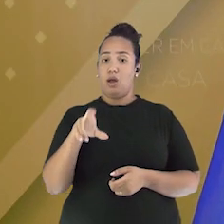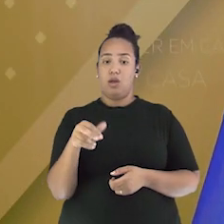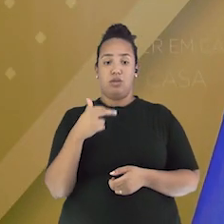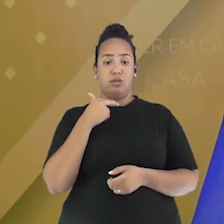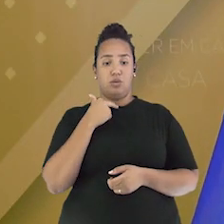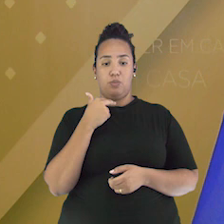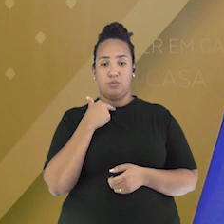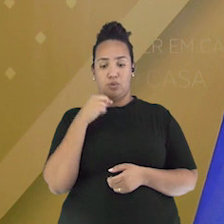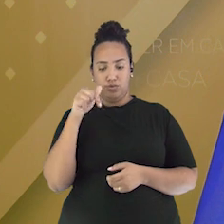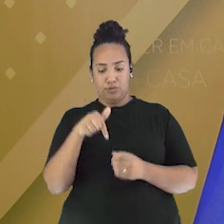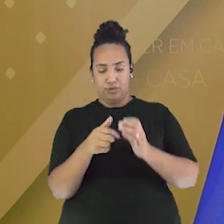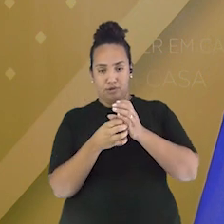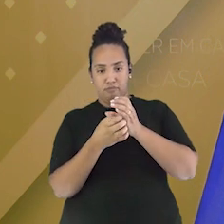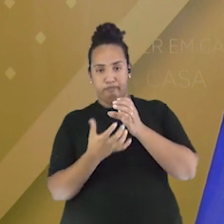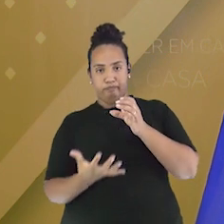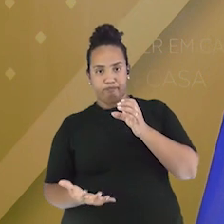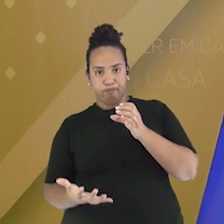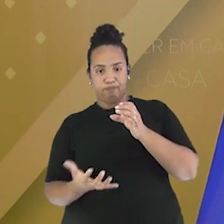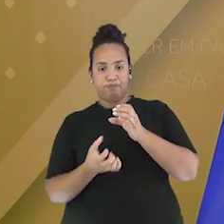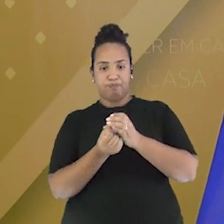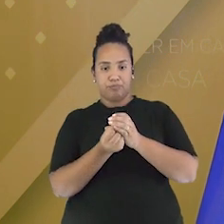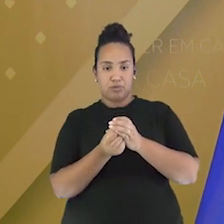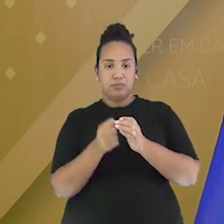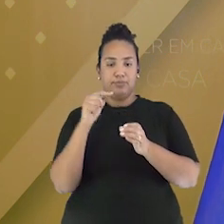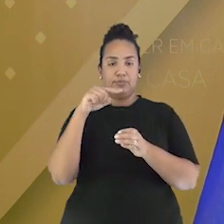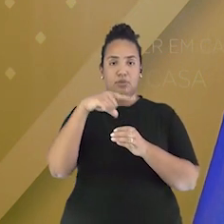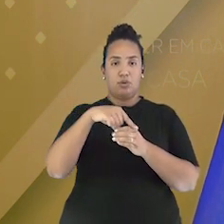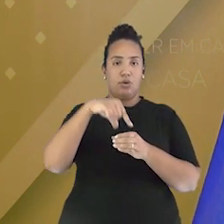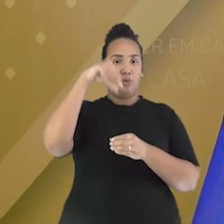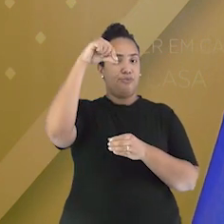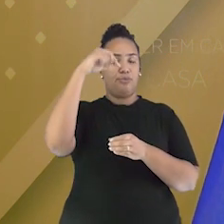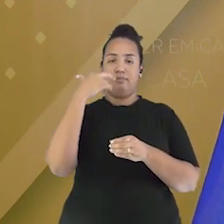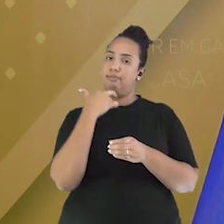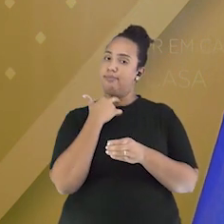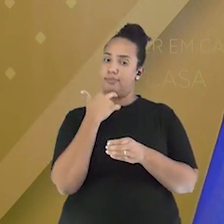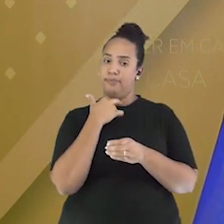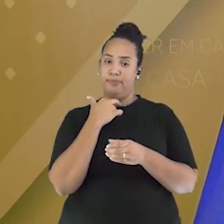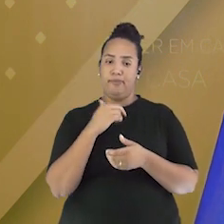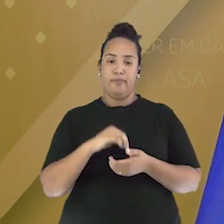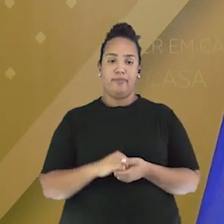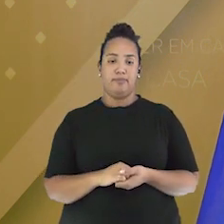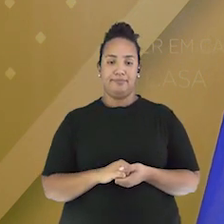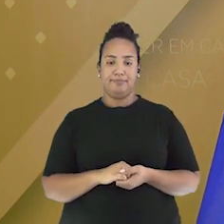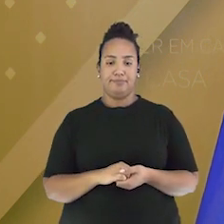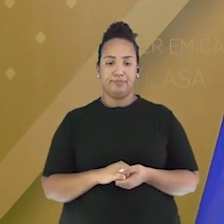baixo, aqui onde a gente fez essa abertura aqui e cobriu com a luva, e nem por cima, pelos buracos